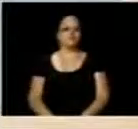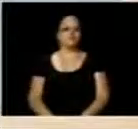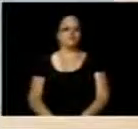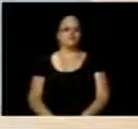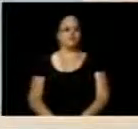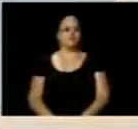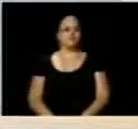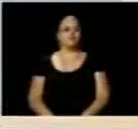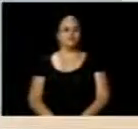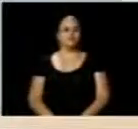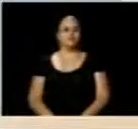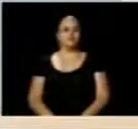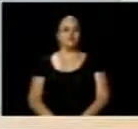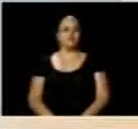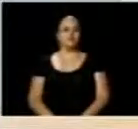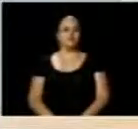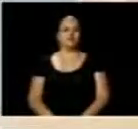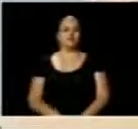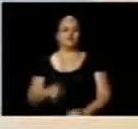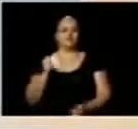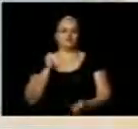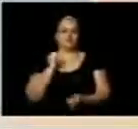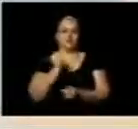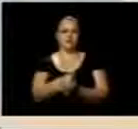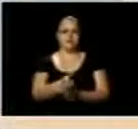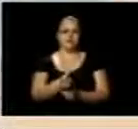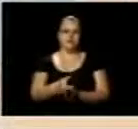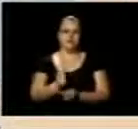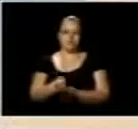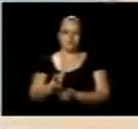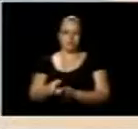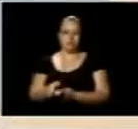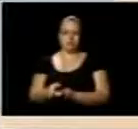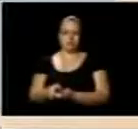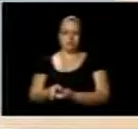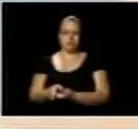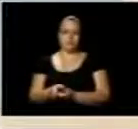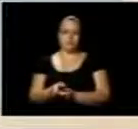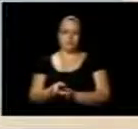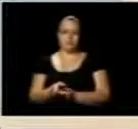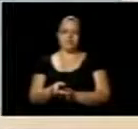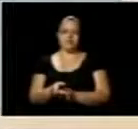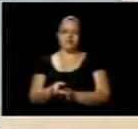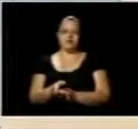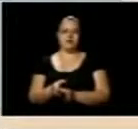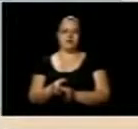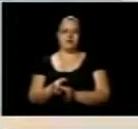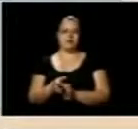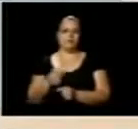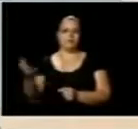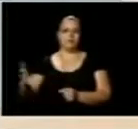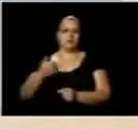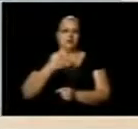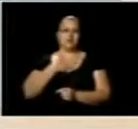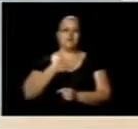e ganhe uma caneca autografada pelo senhor Fernando Ito.